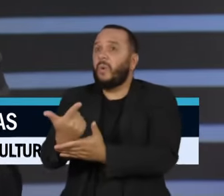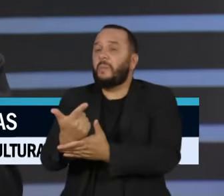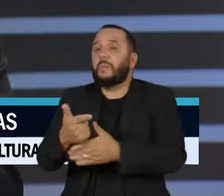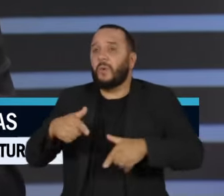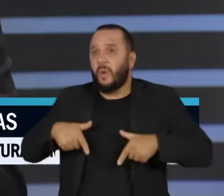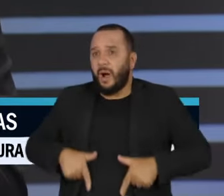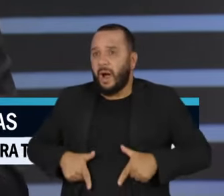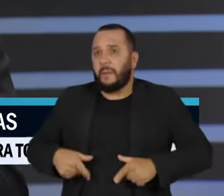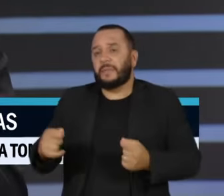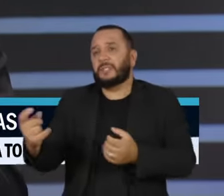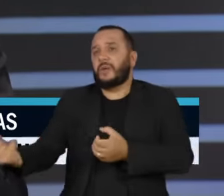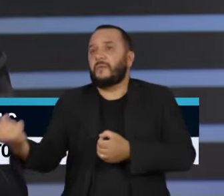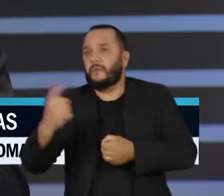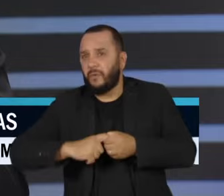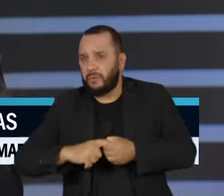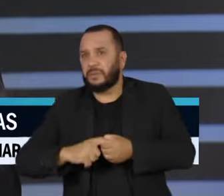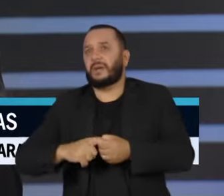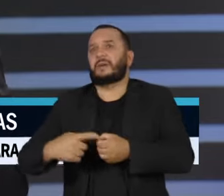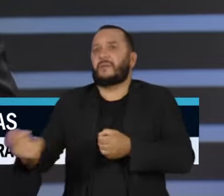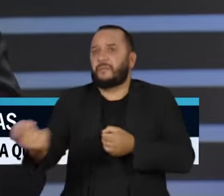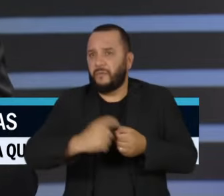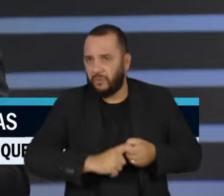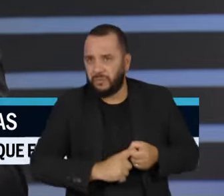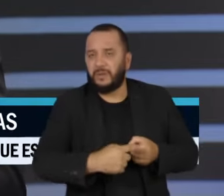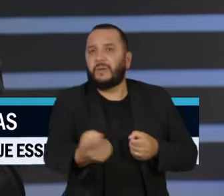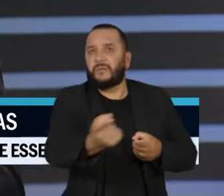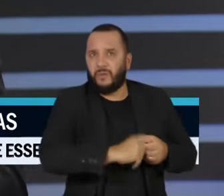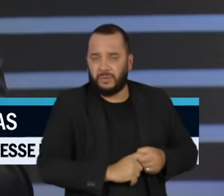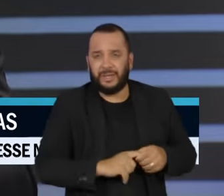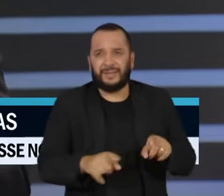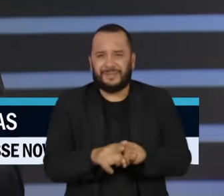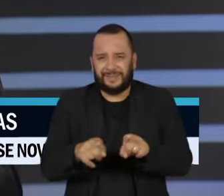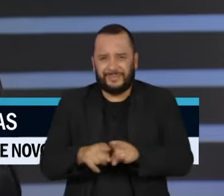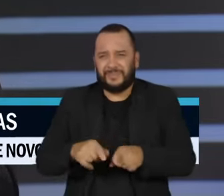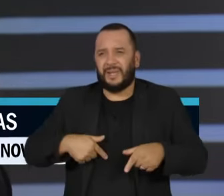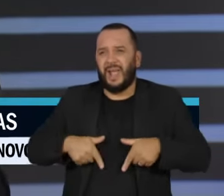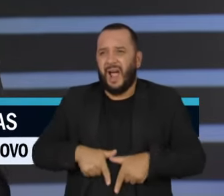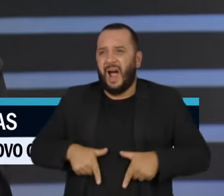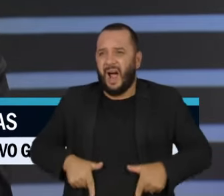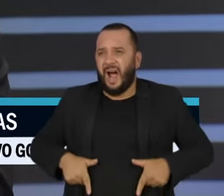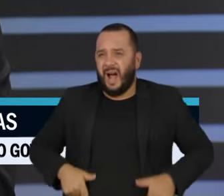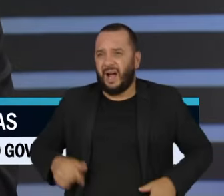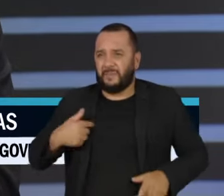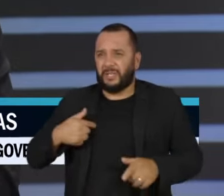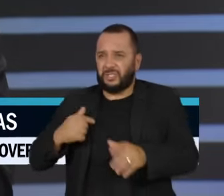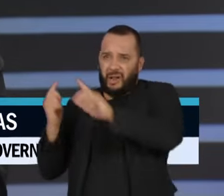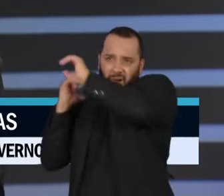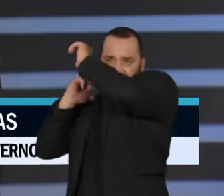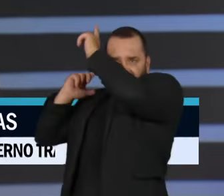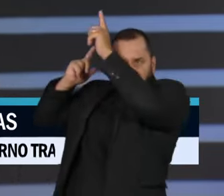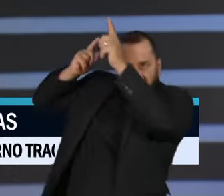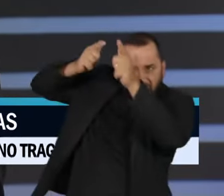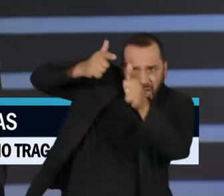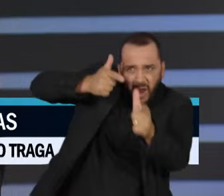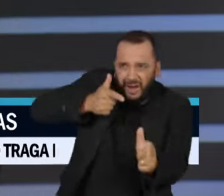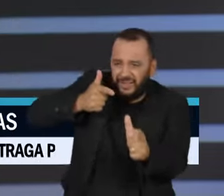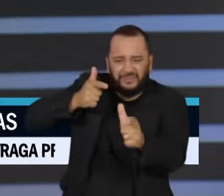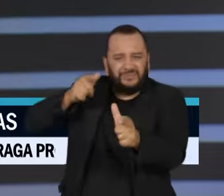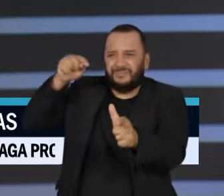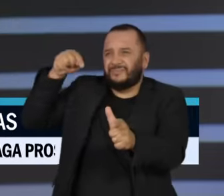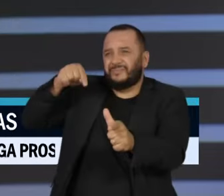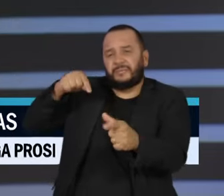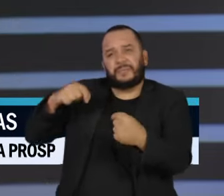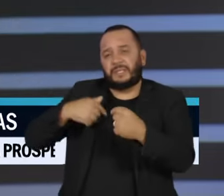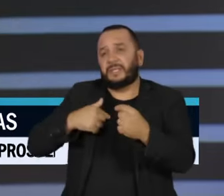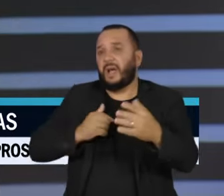E ainda tem uma possibilidade, né? Armas com maior calibre, no maior poder de fogo, há uma discussão de talvez uma aprovação de